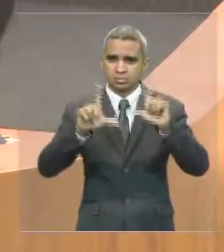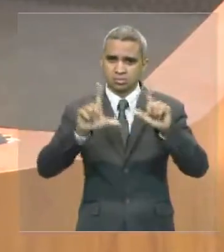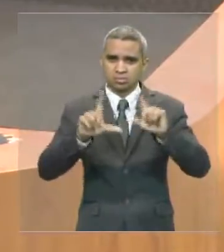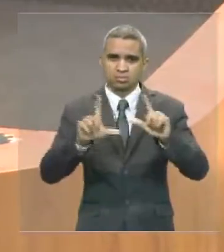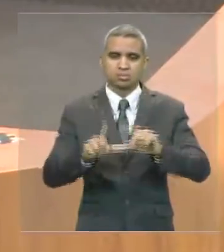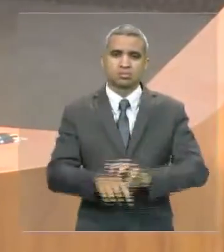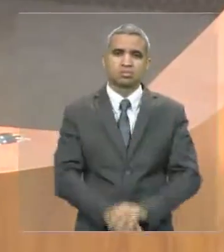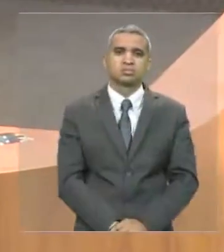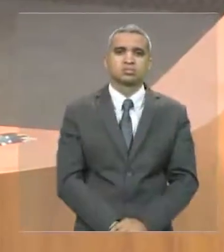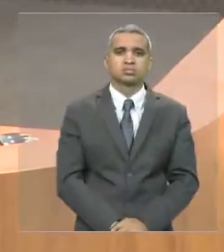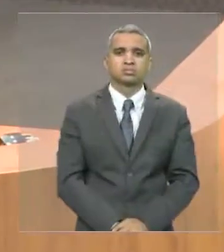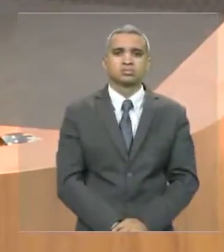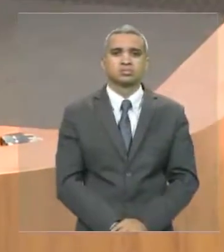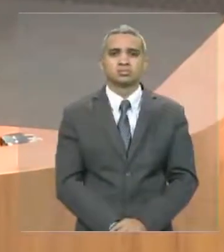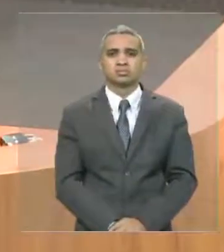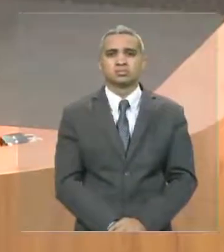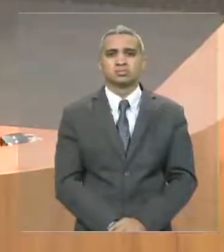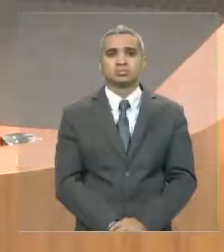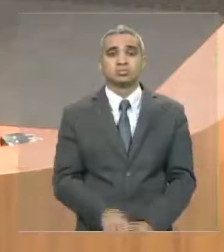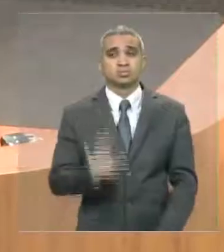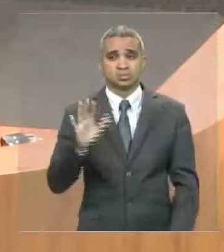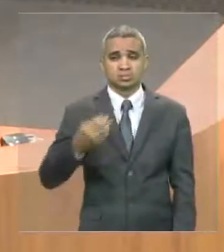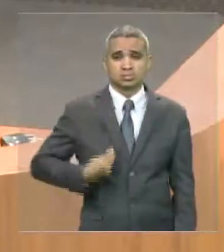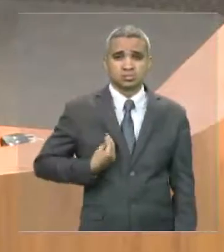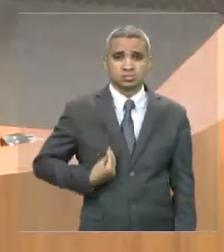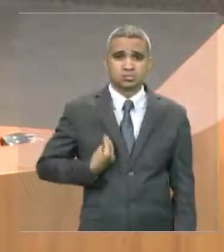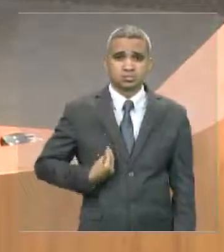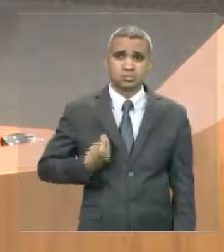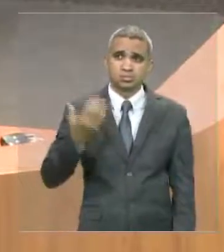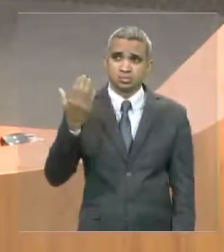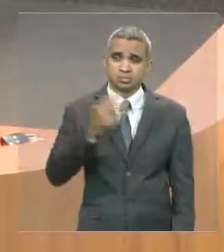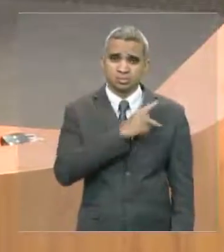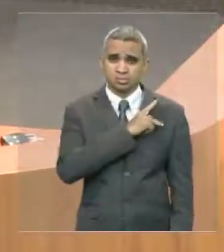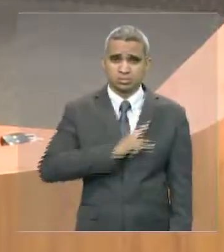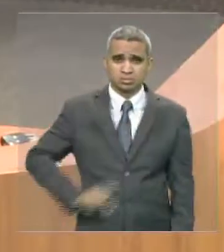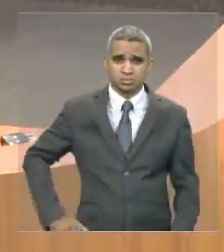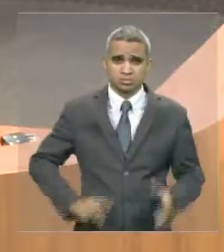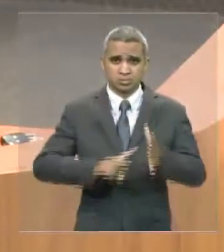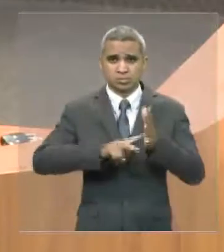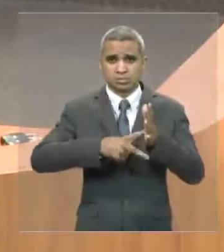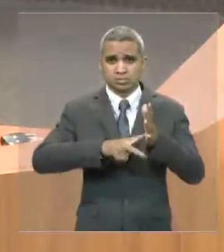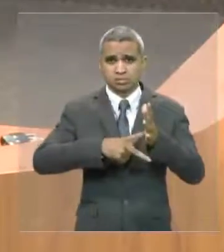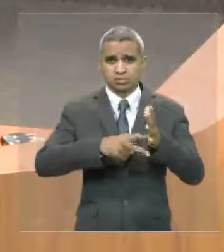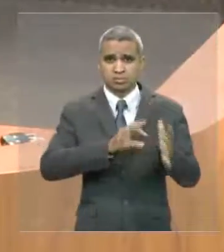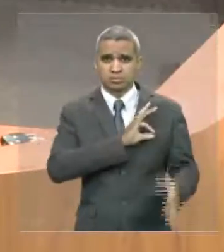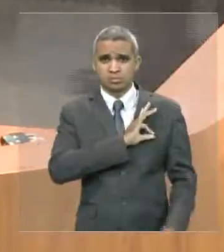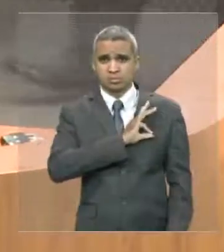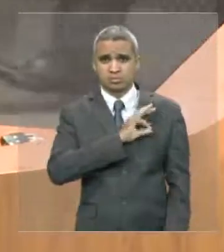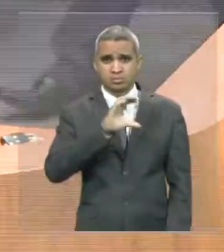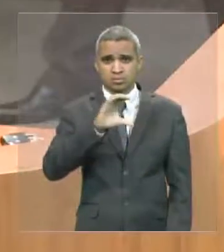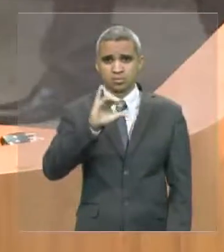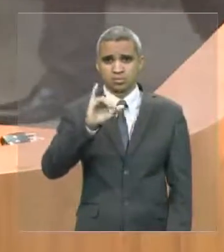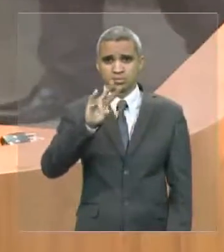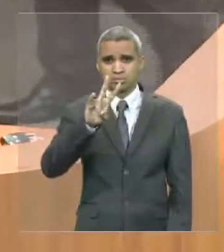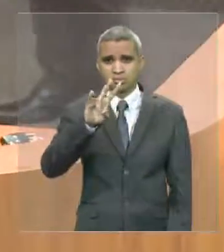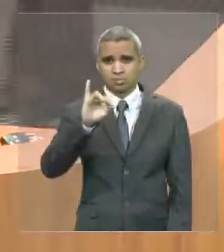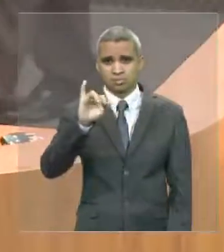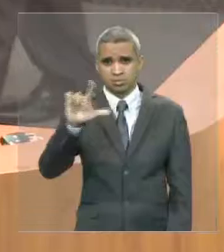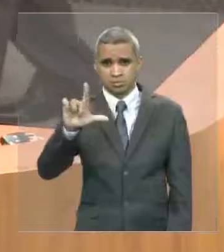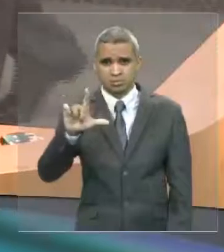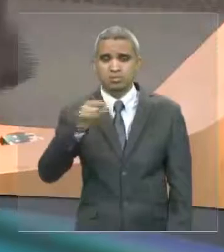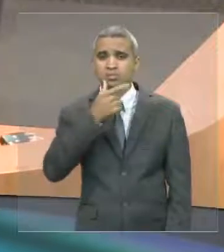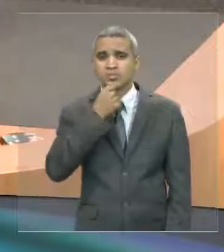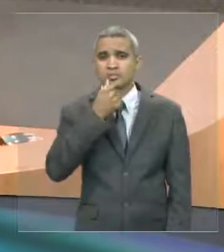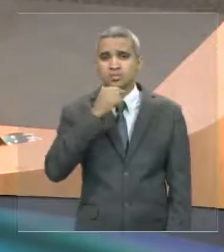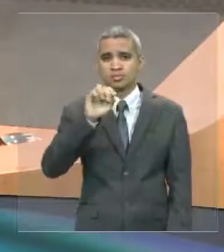foi registrado, a presença do nosso presidente do Sindicato dos Policiais Civis, o companheiro Eleudo, que esteve reunido